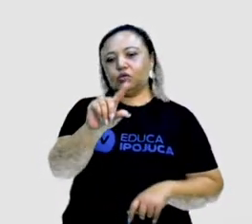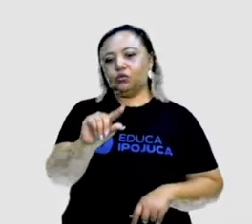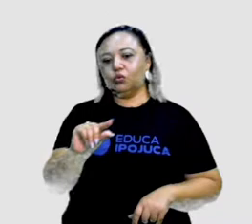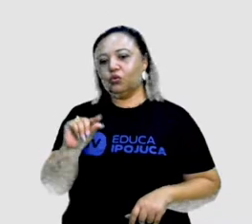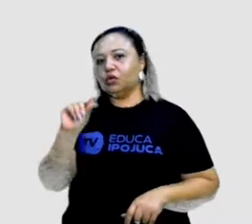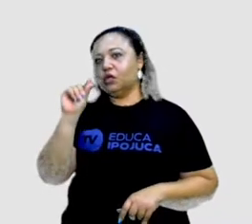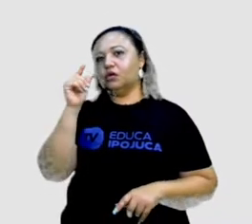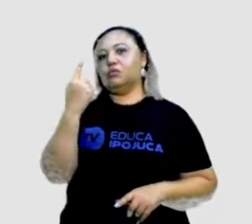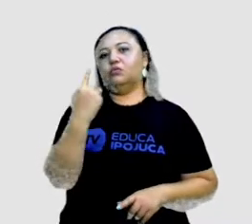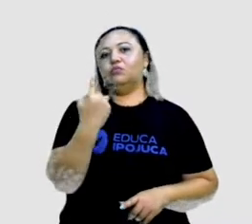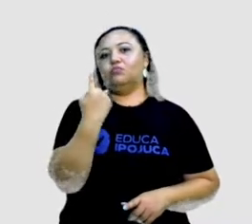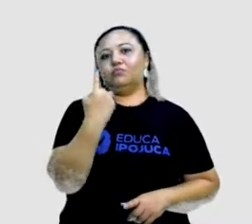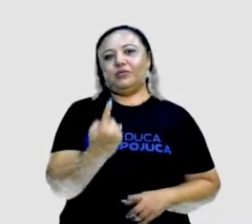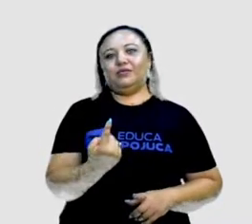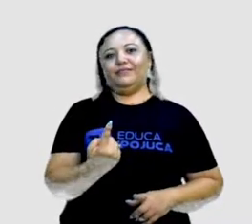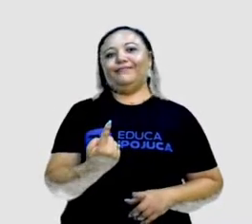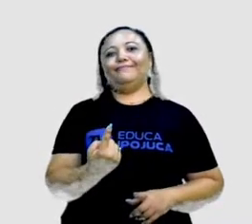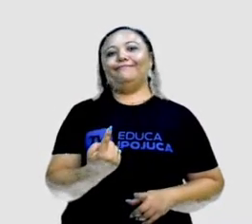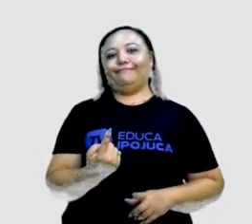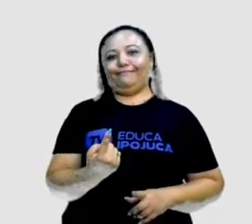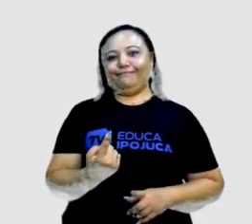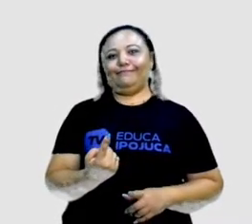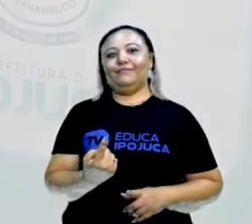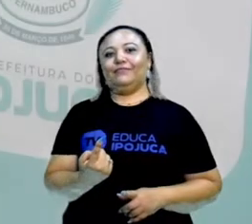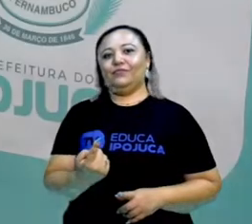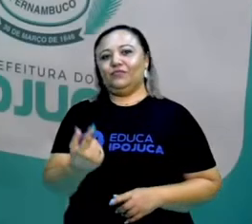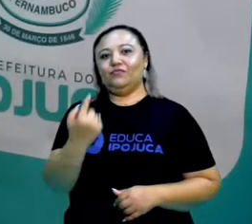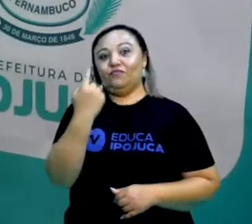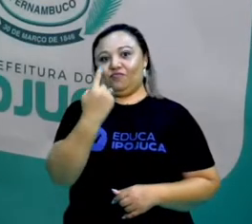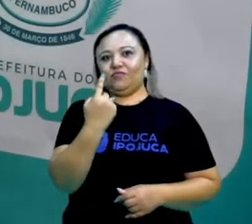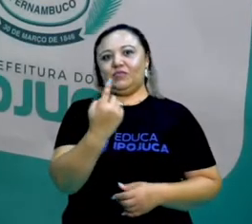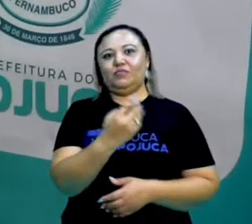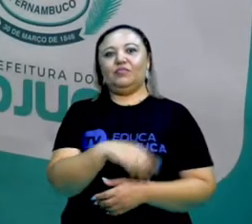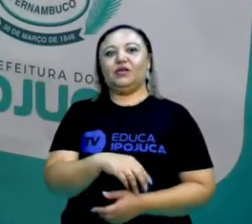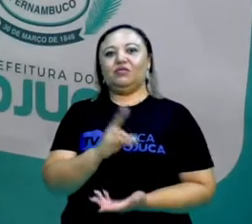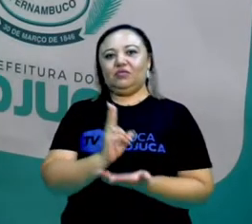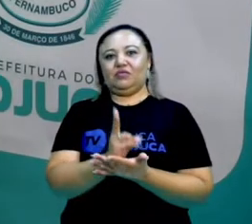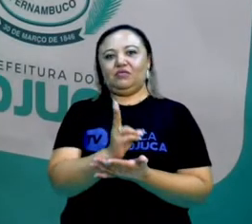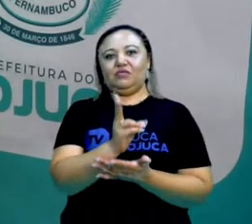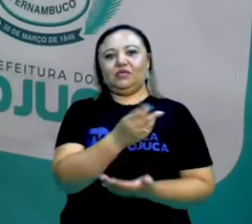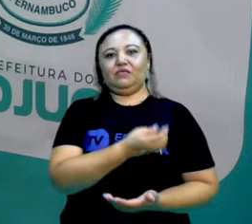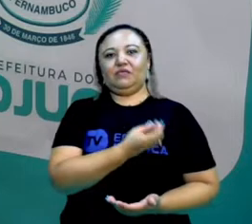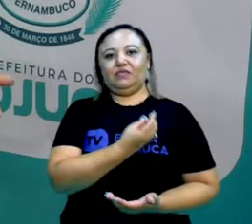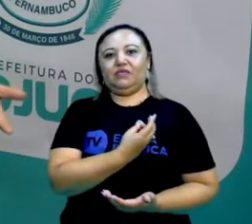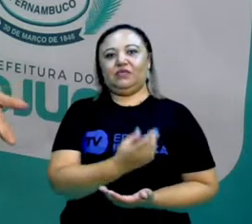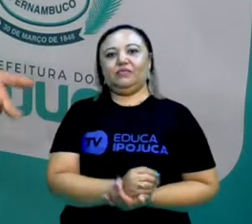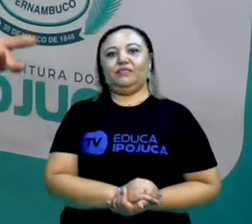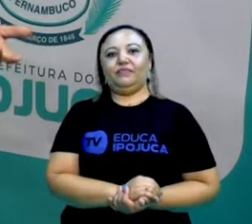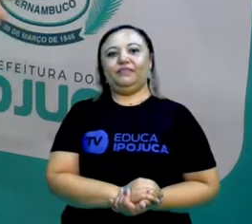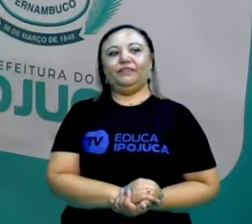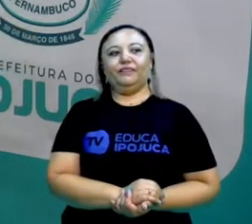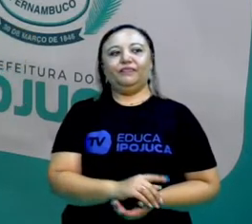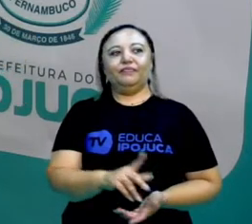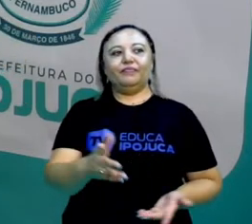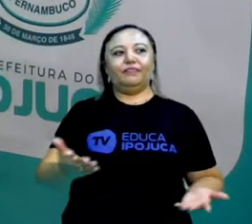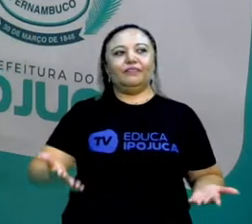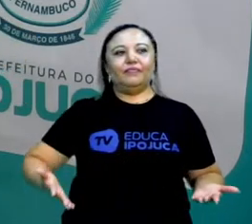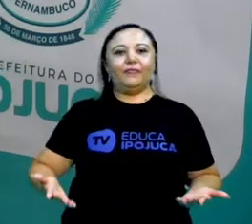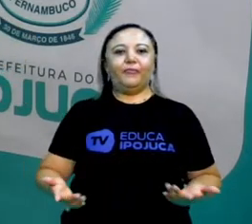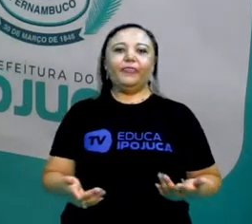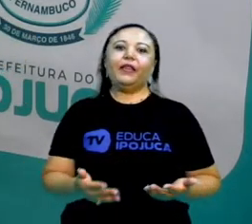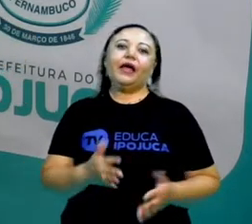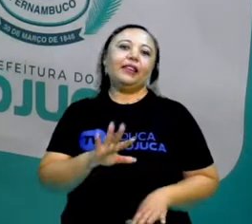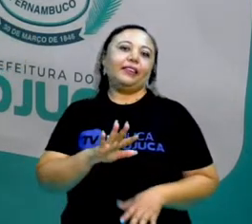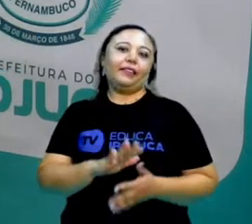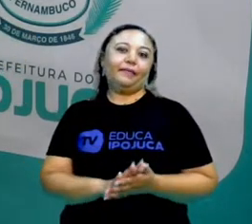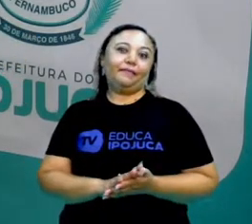foi condenada a morrer e a outra condenada a viver. Ok, pessoal? Qualquer semelhança com o que vivemos